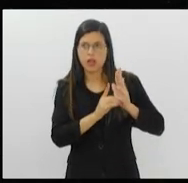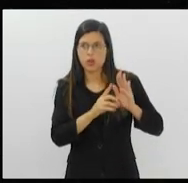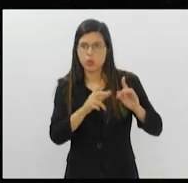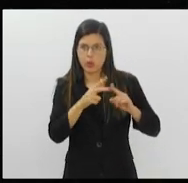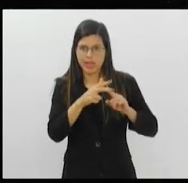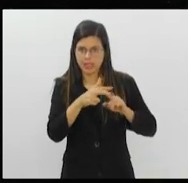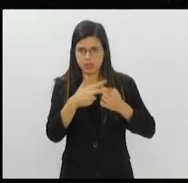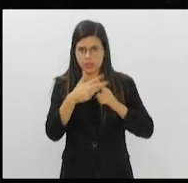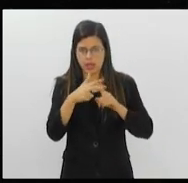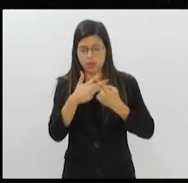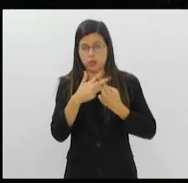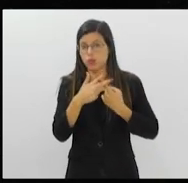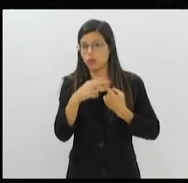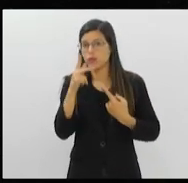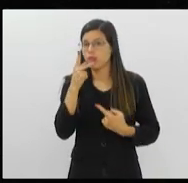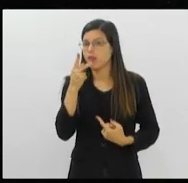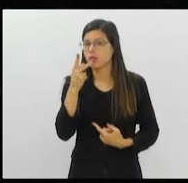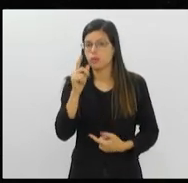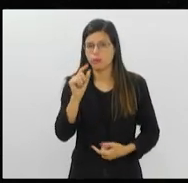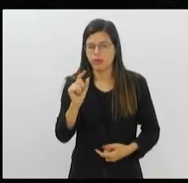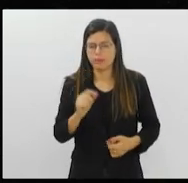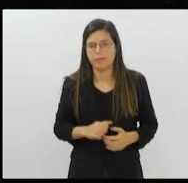que diz